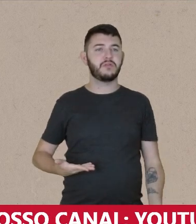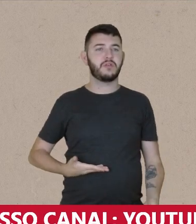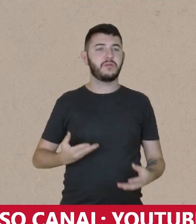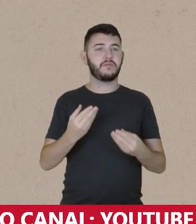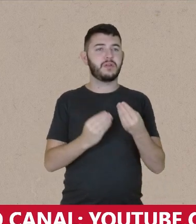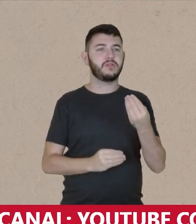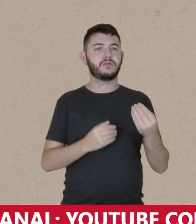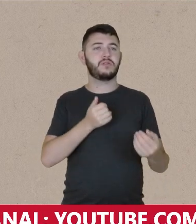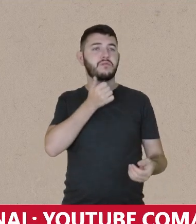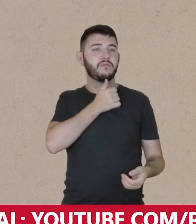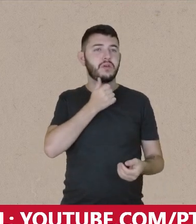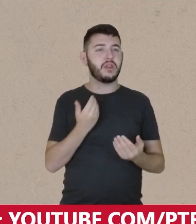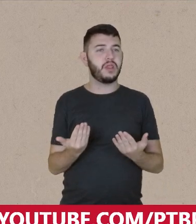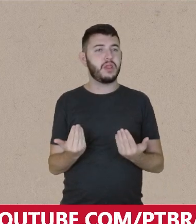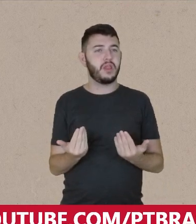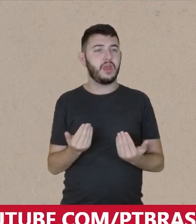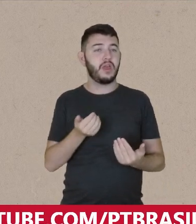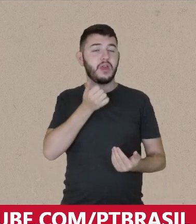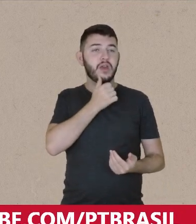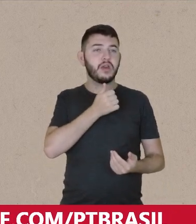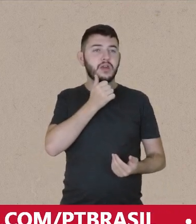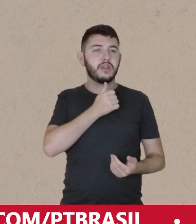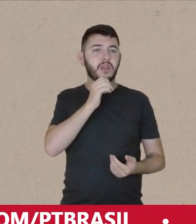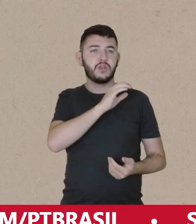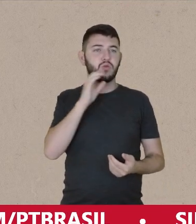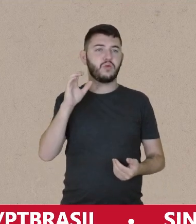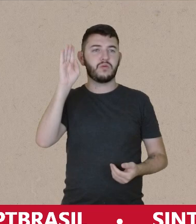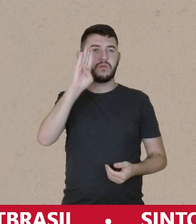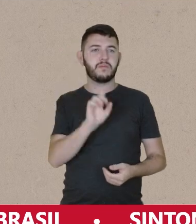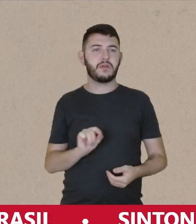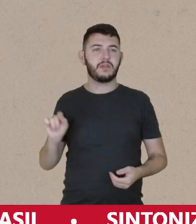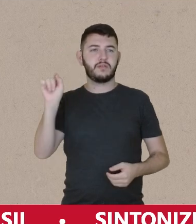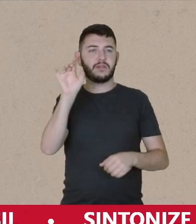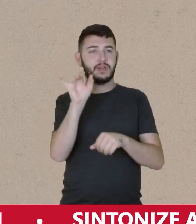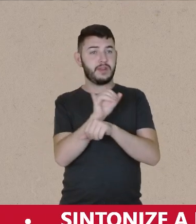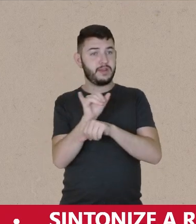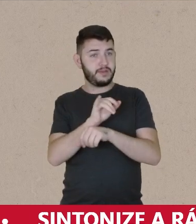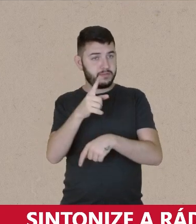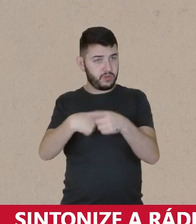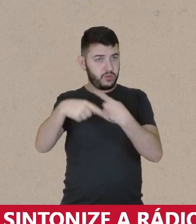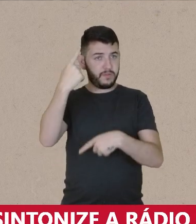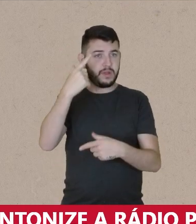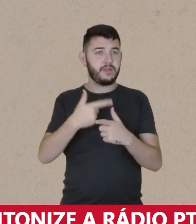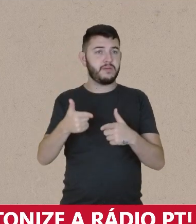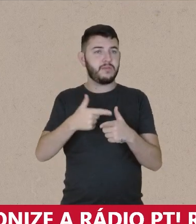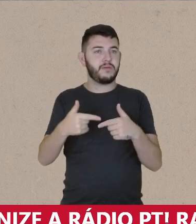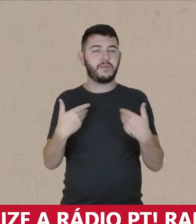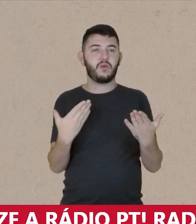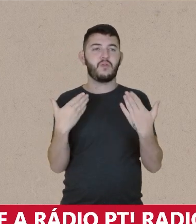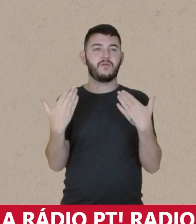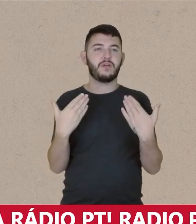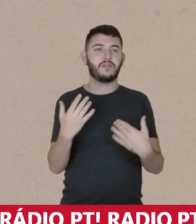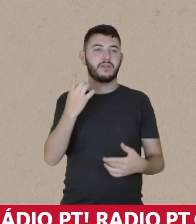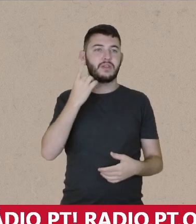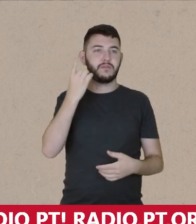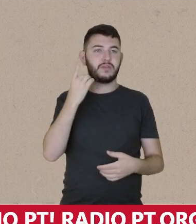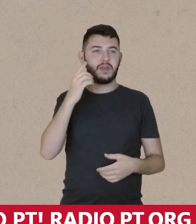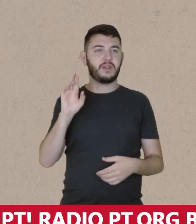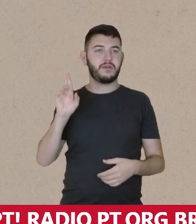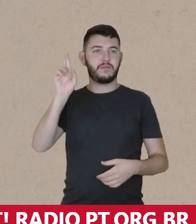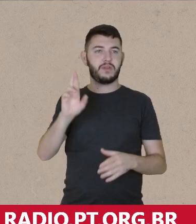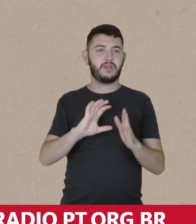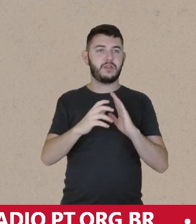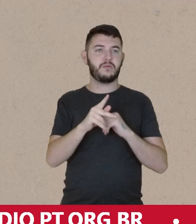o país, e quais são as alternativas para superar essa realidade. Eu converso agora com a deputada federal pelo PT de Pernambuco,